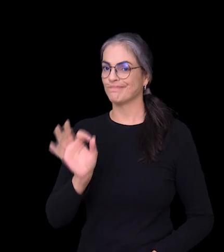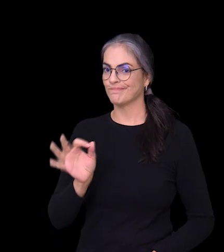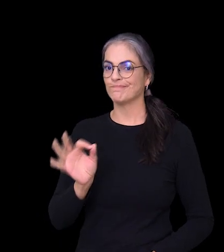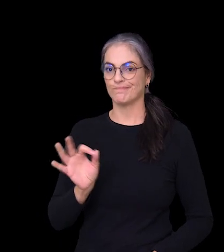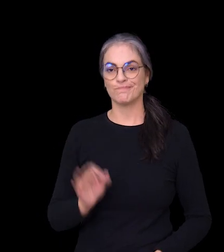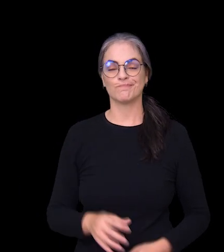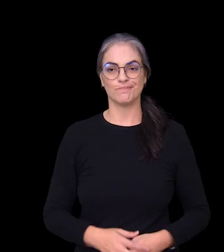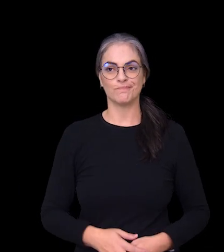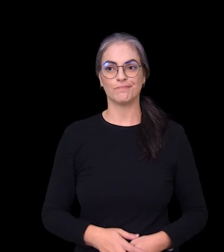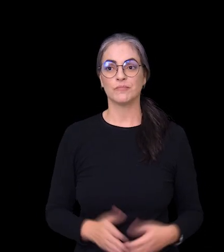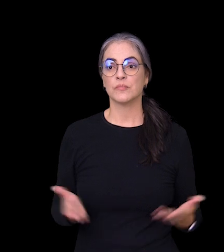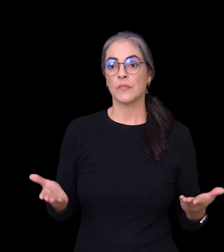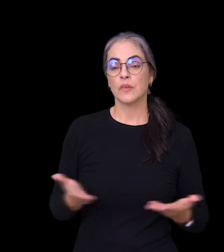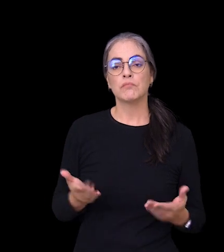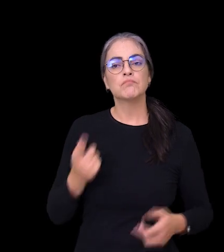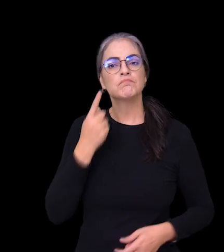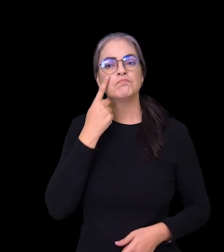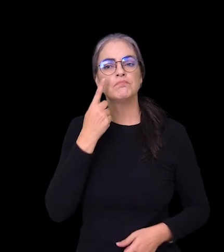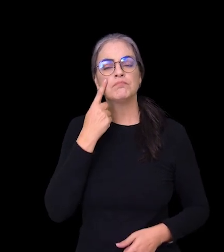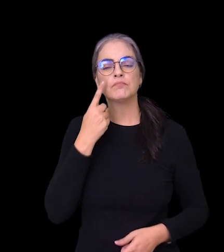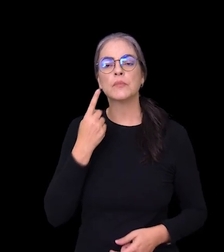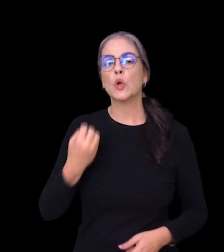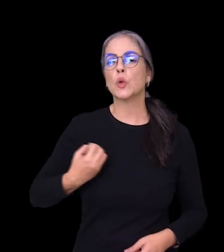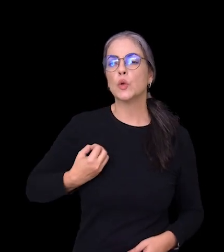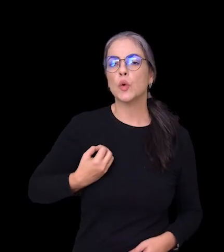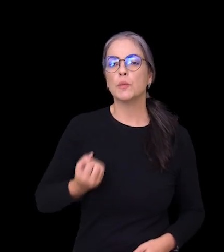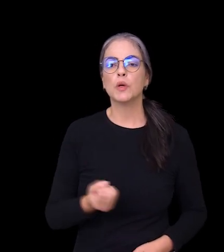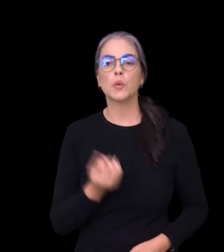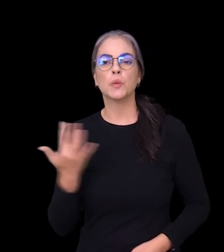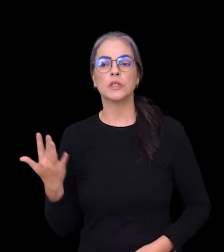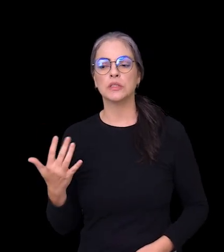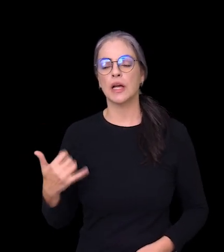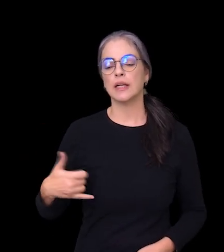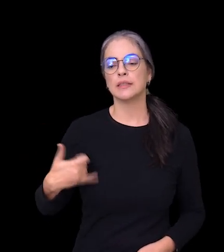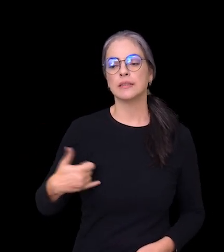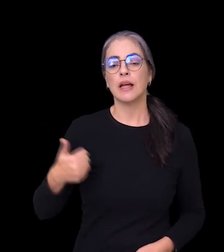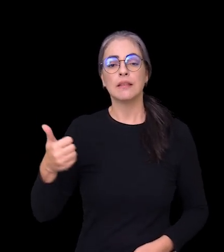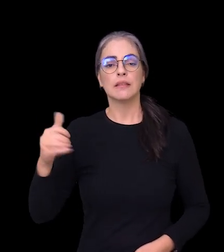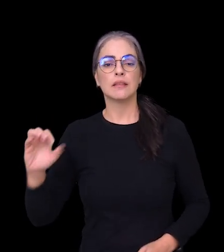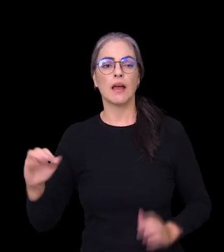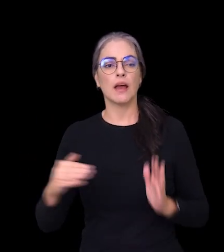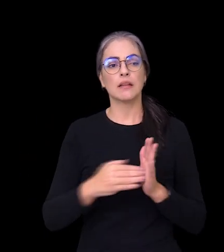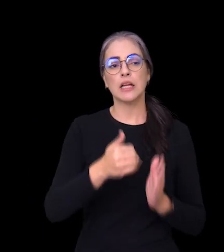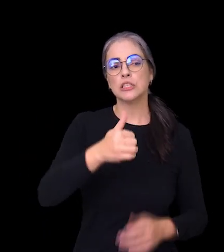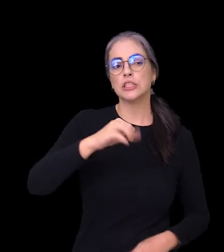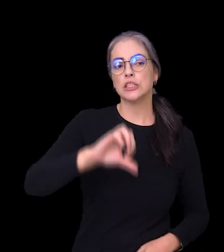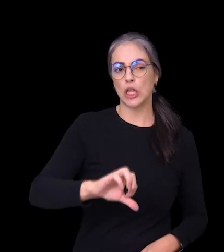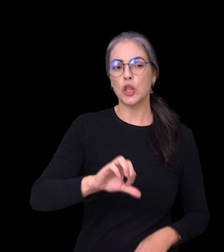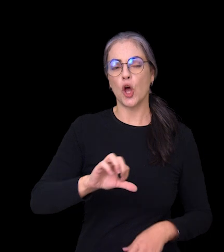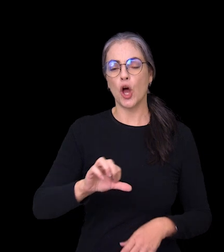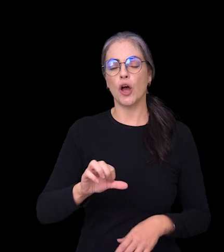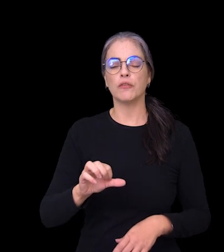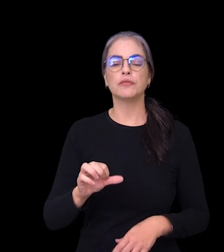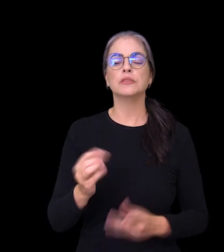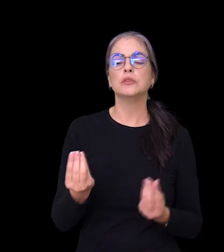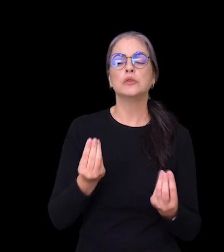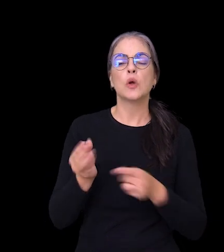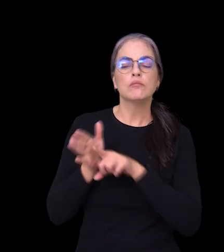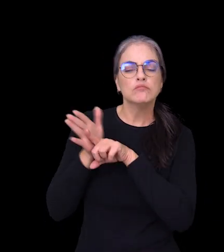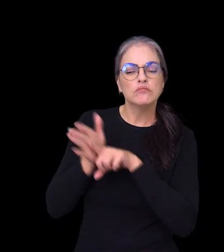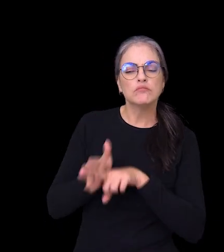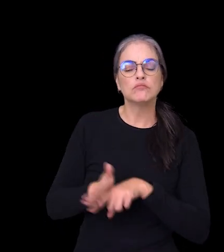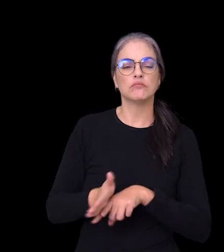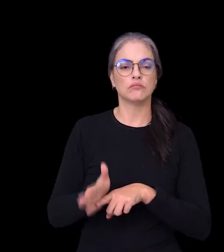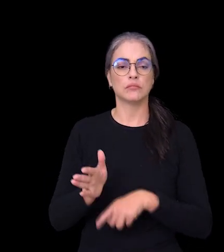gente vai conhecer alguns dados sobre adolescentes entre 10 e 19 anos por meio de uma pesquisa nacional